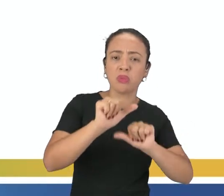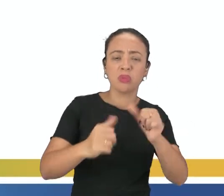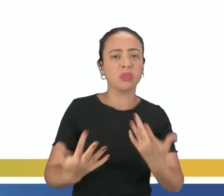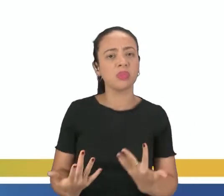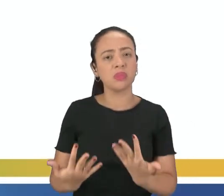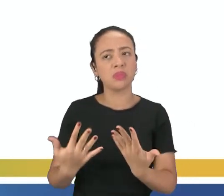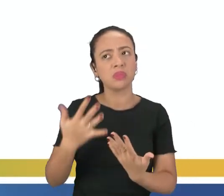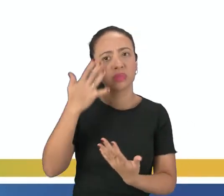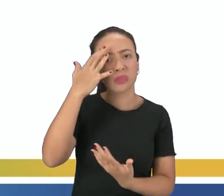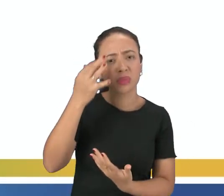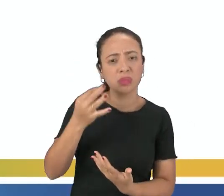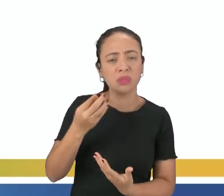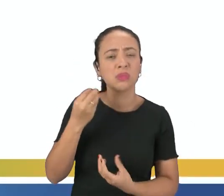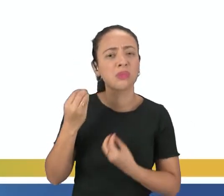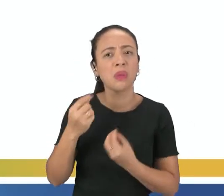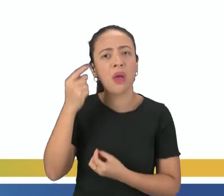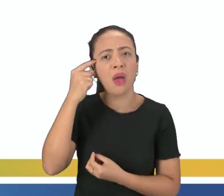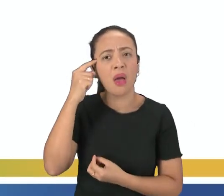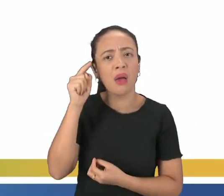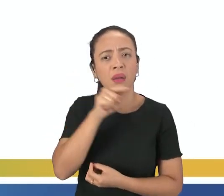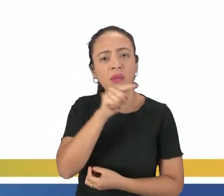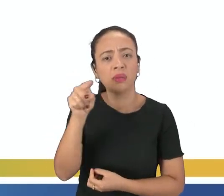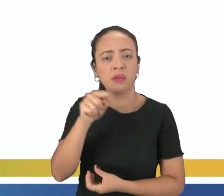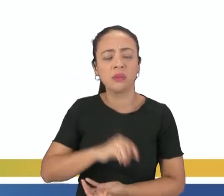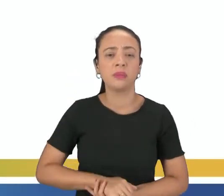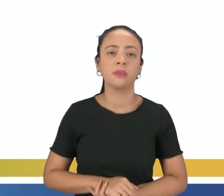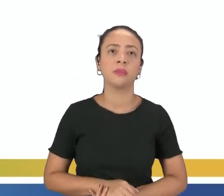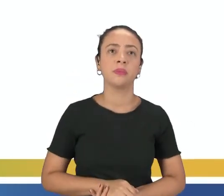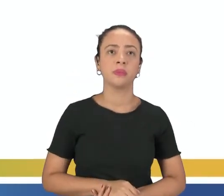Pense um pouquinho aí.